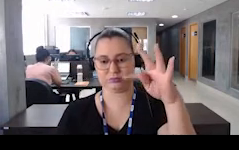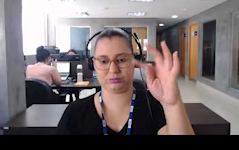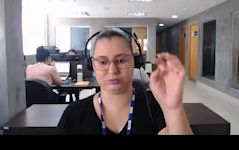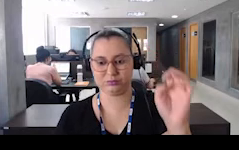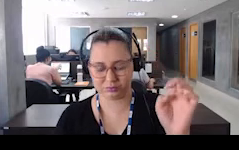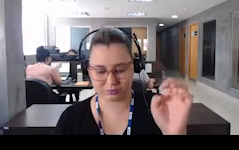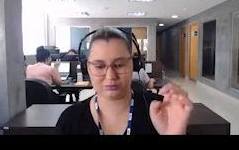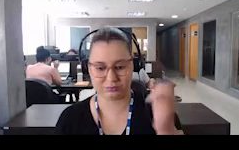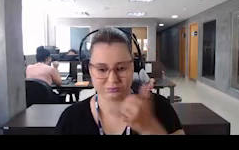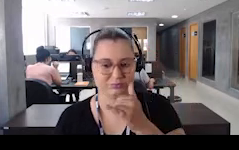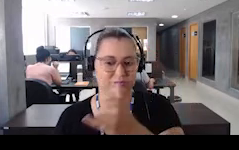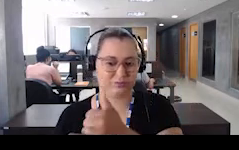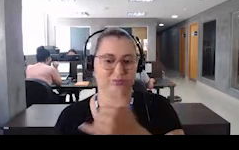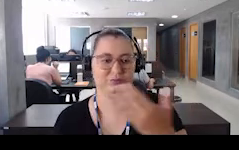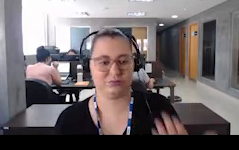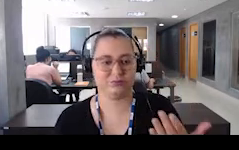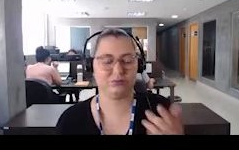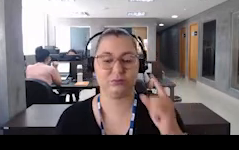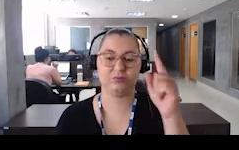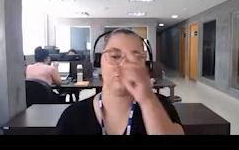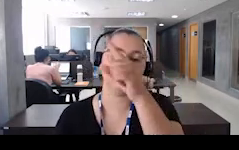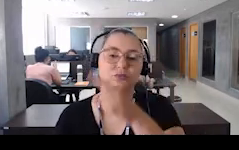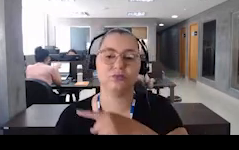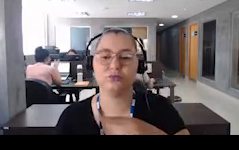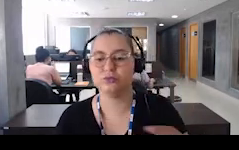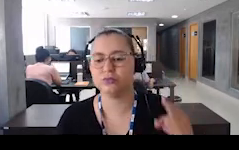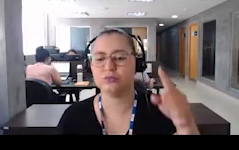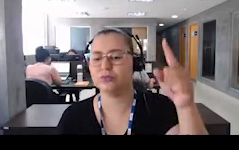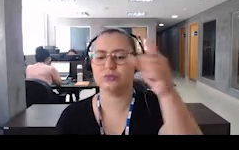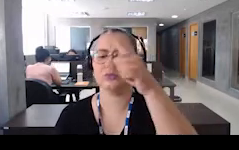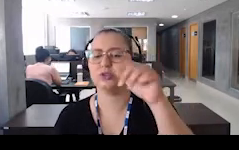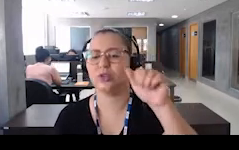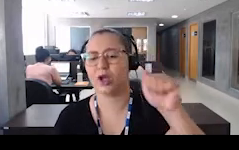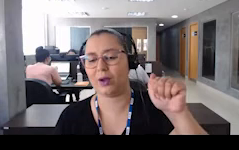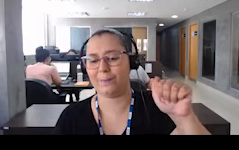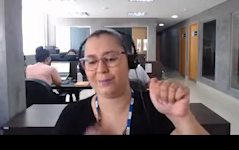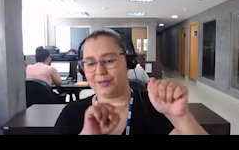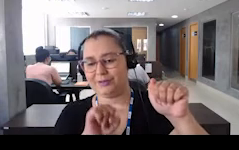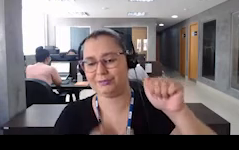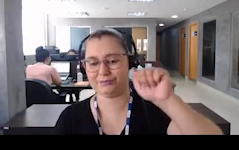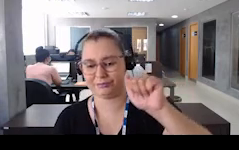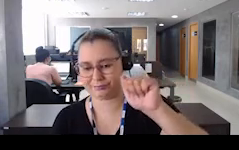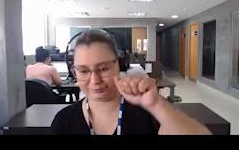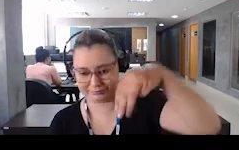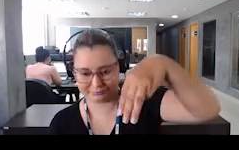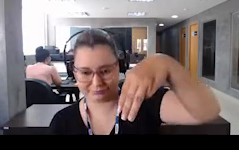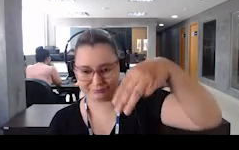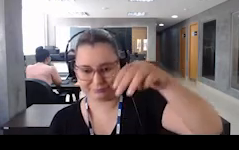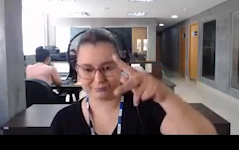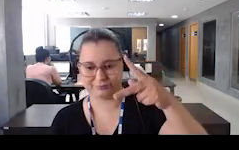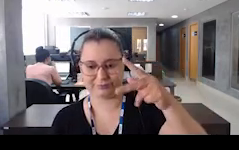total, né? Quanto que é a corrente aqui, quantos amperes que está circulando, né? Então, para a gente achar esse